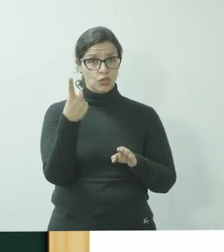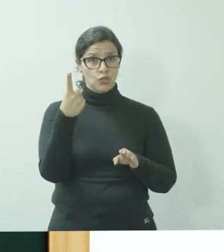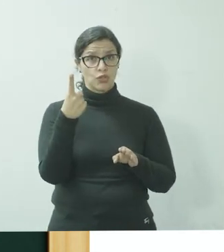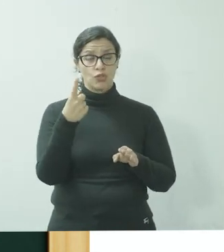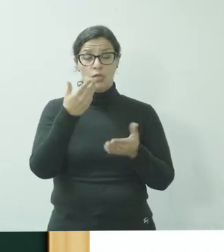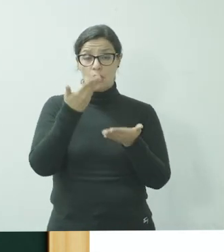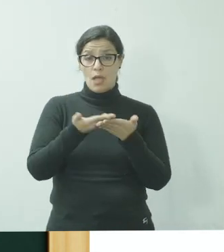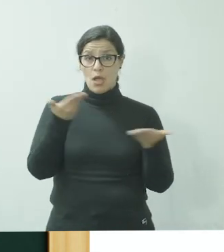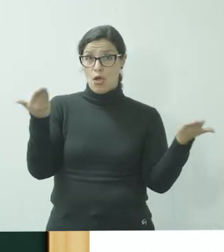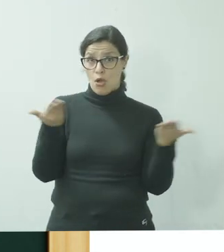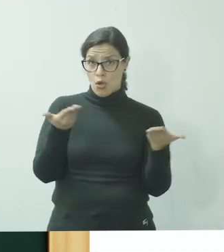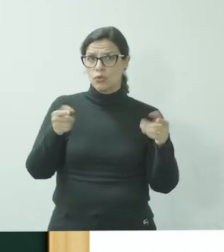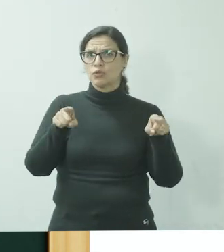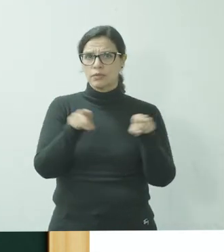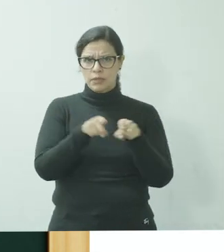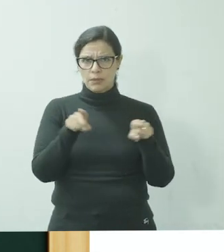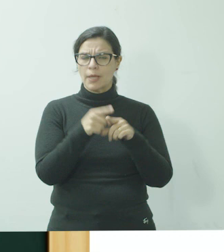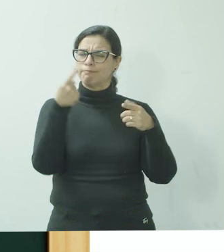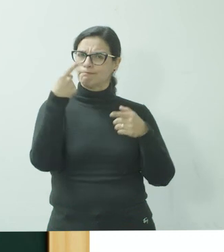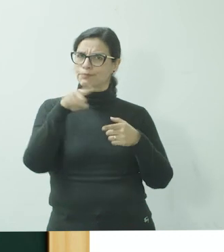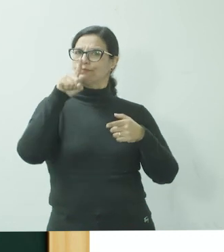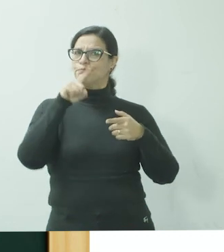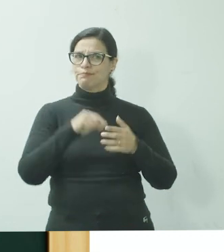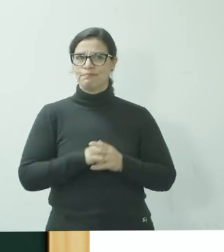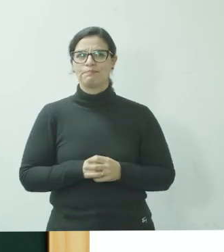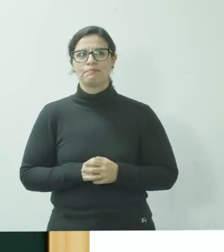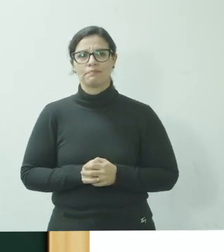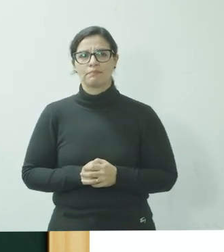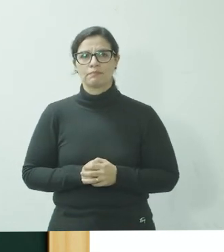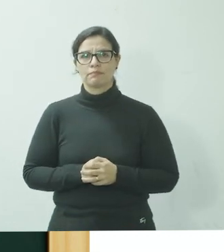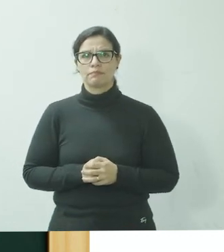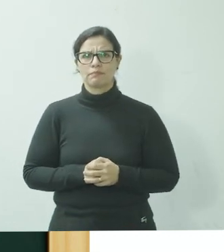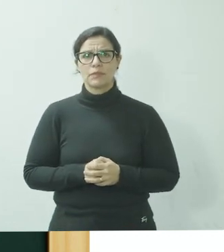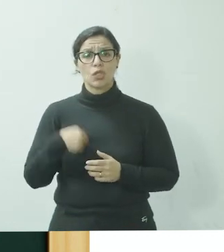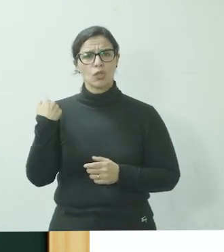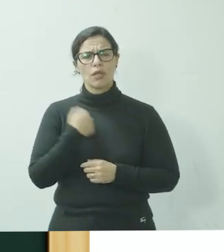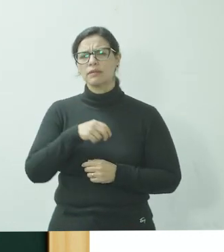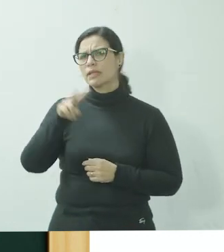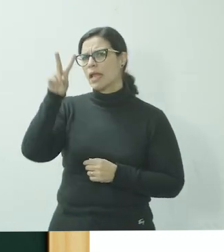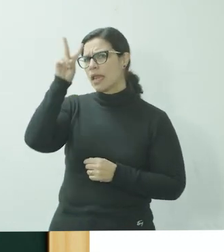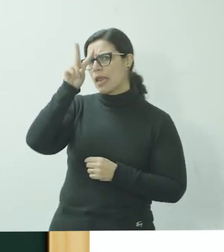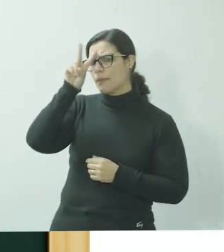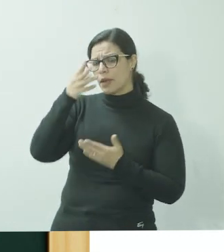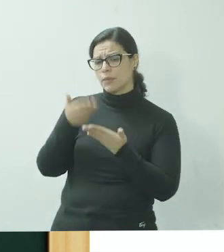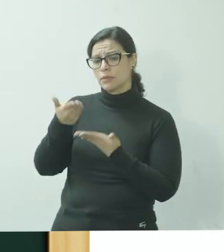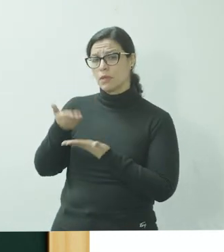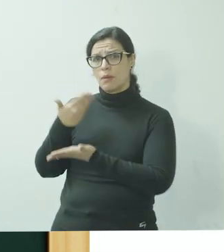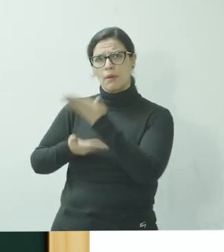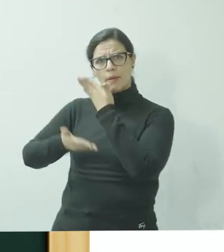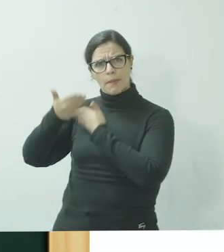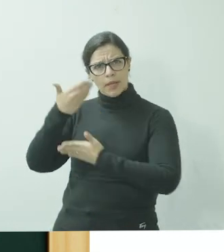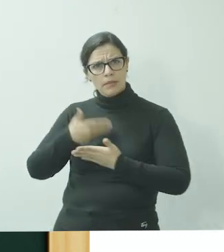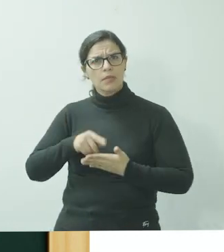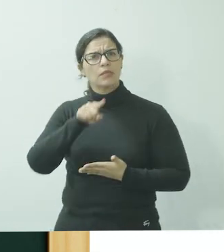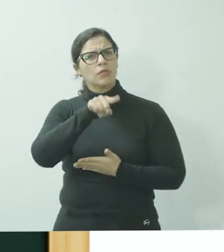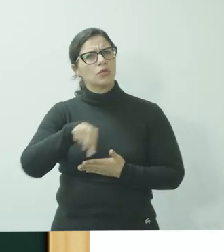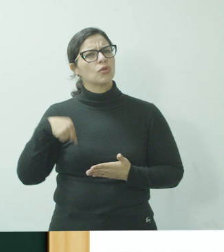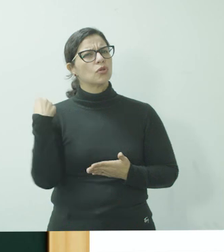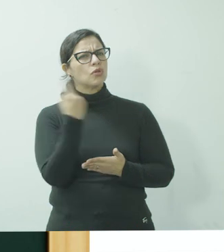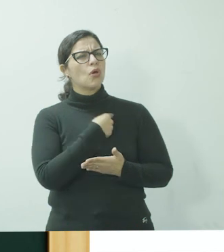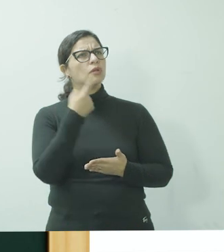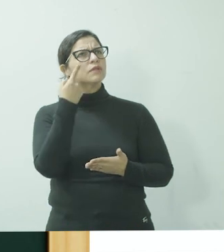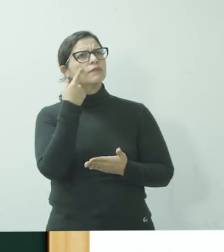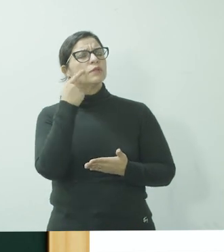data e a aula de hoje também relembramos A aula anterior então